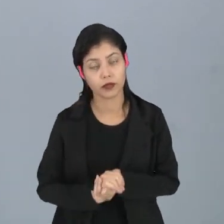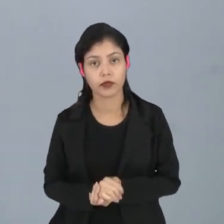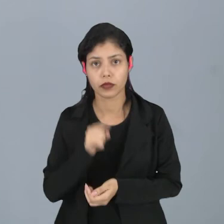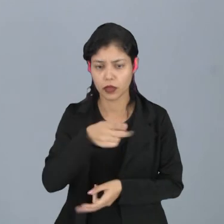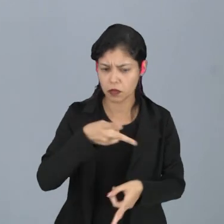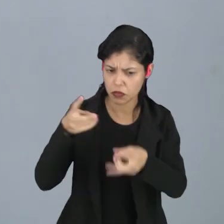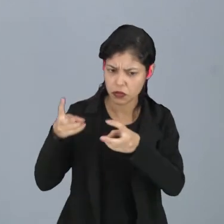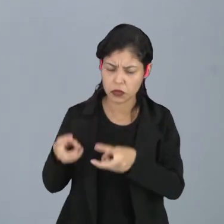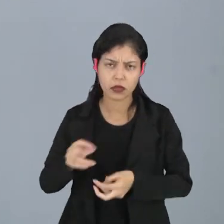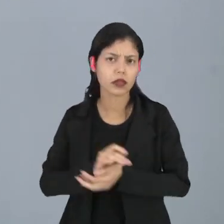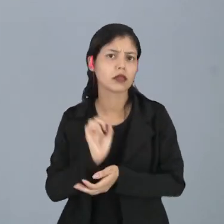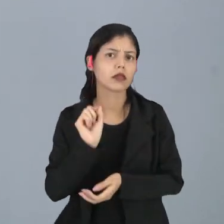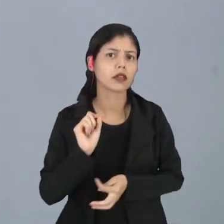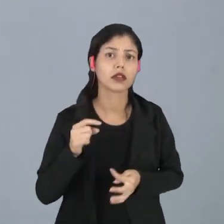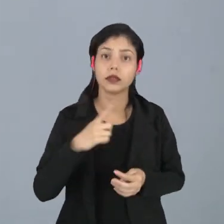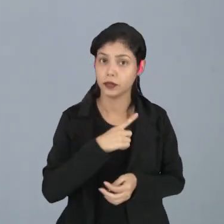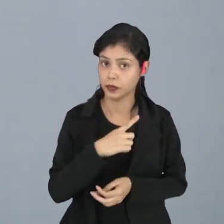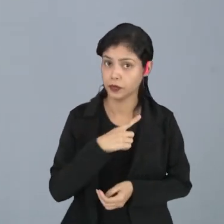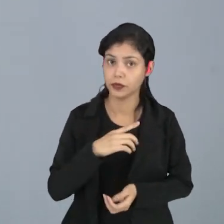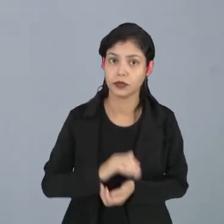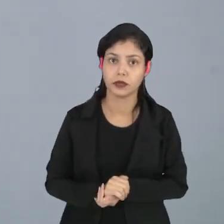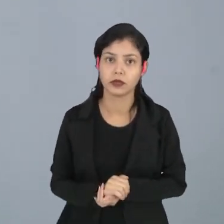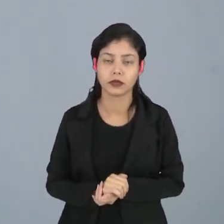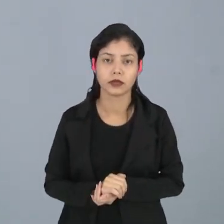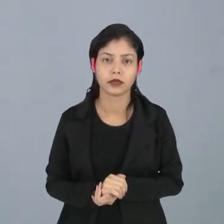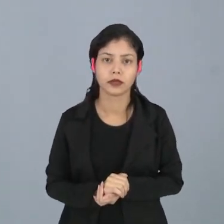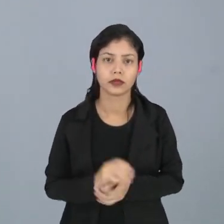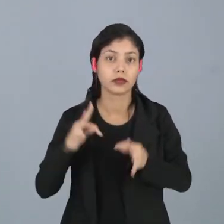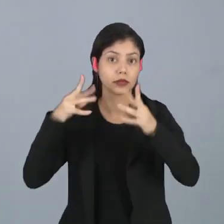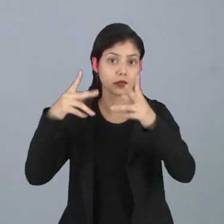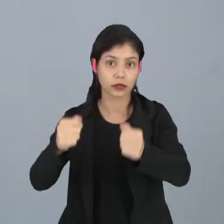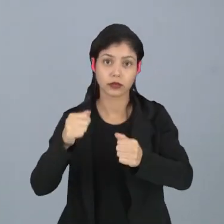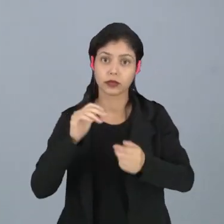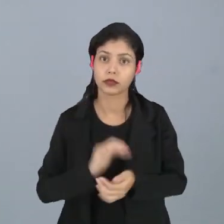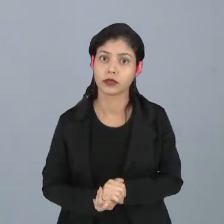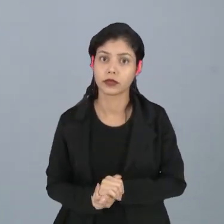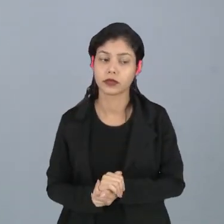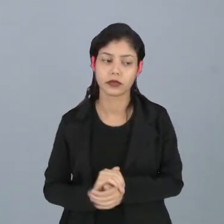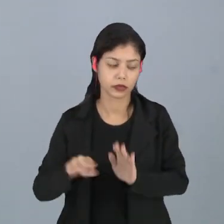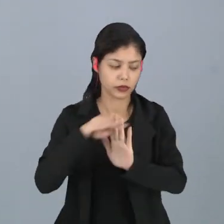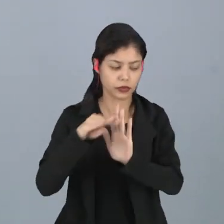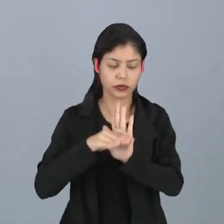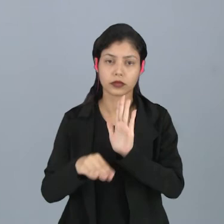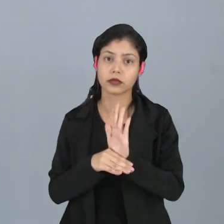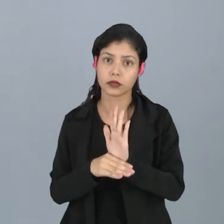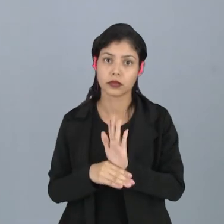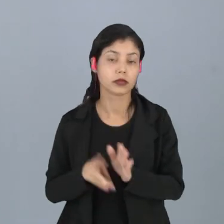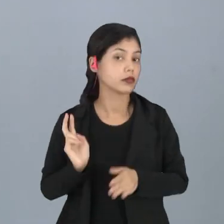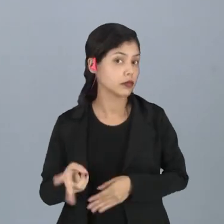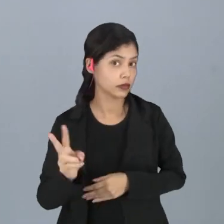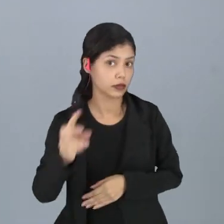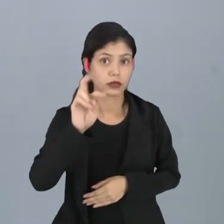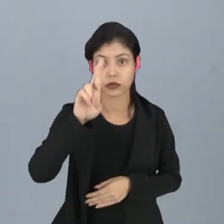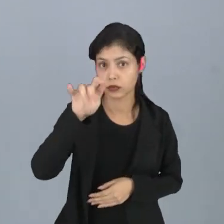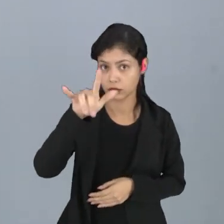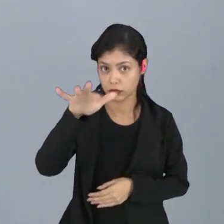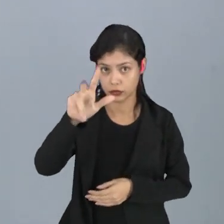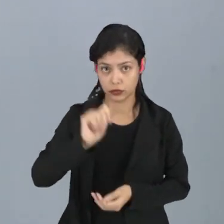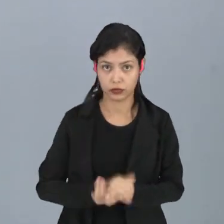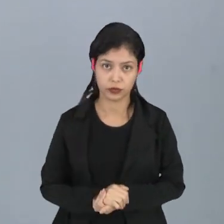você perceberá que terá que construir todos os itens em relação à frequência